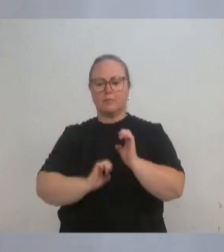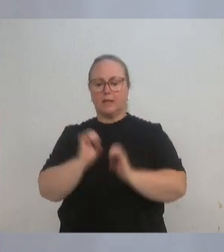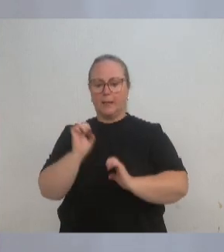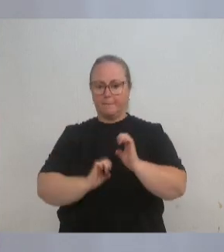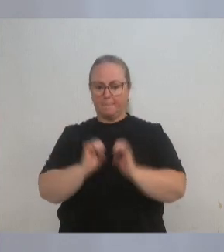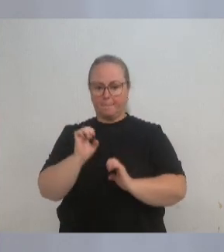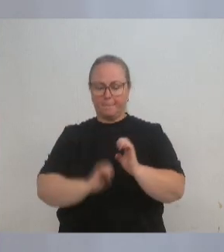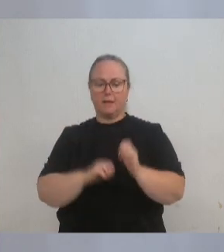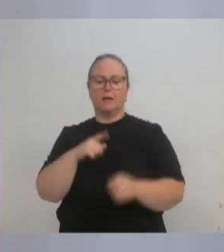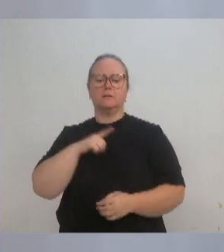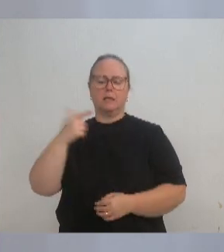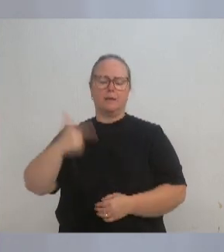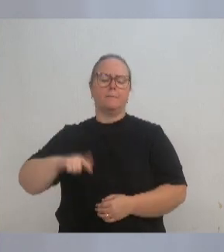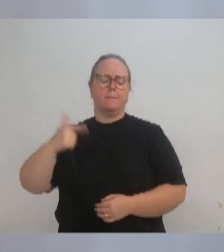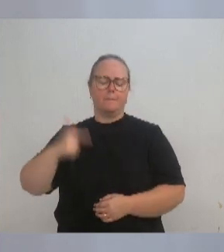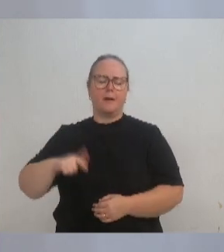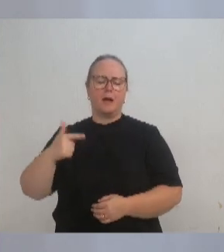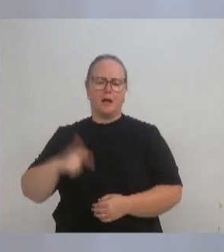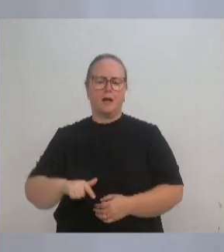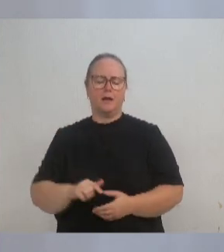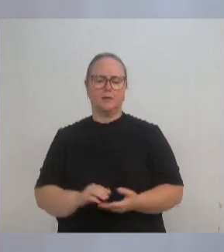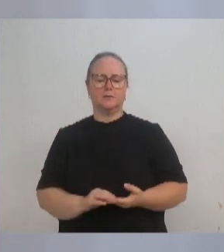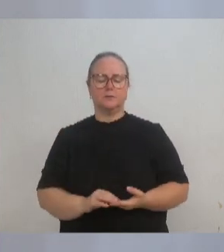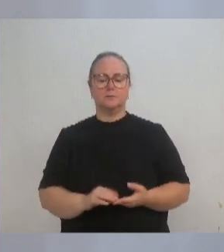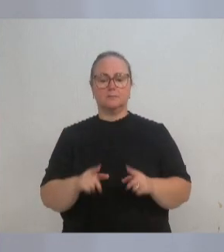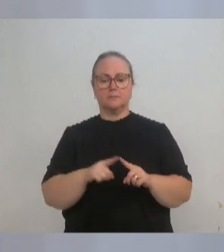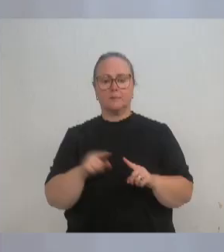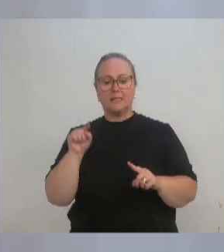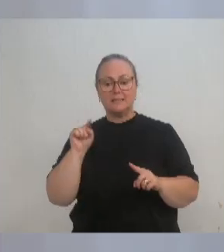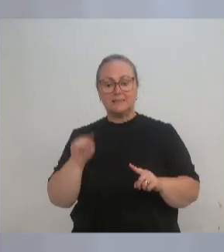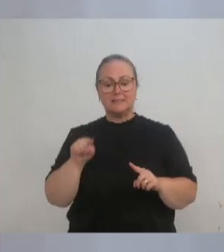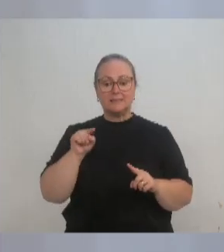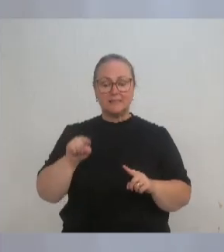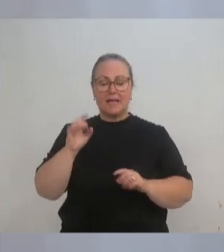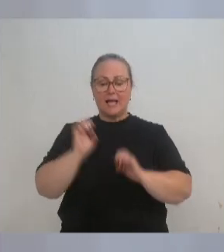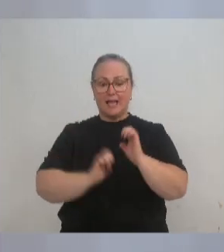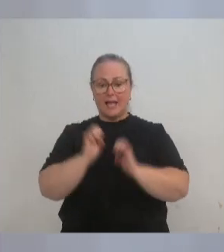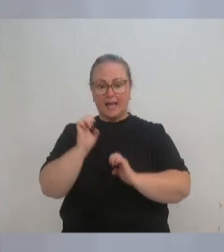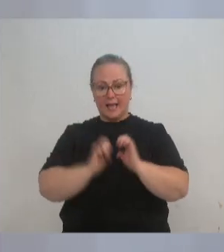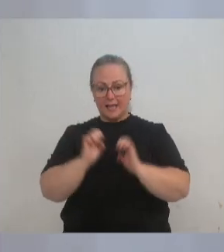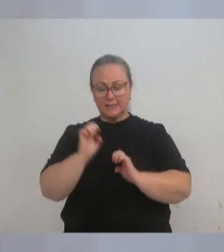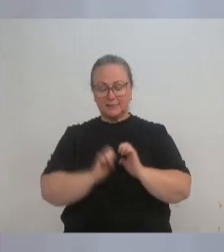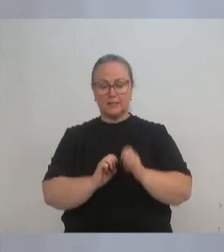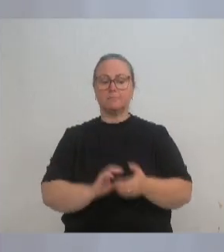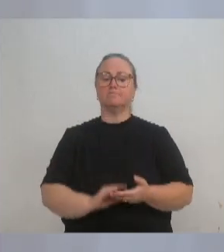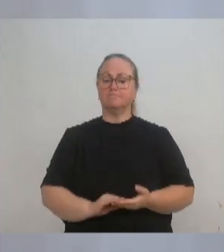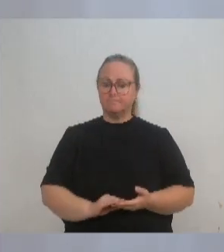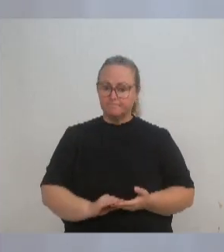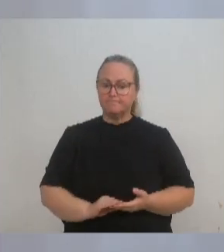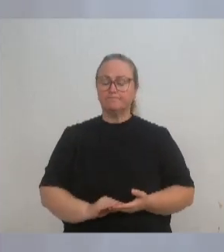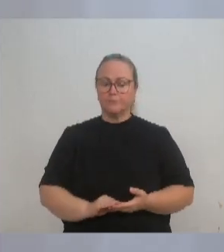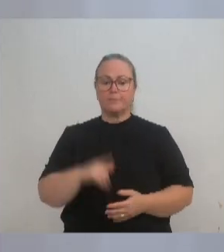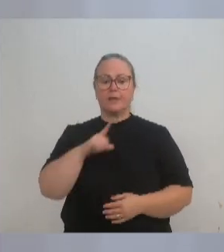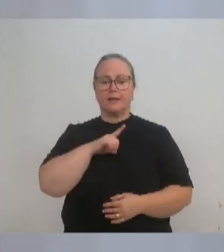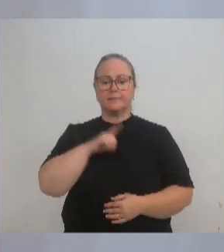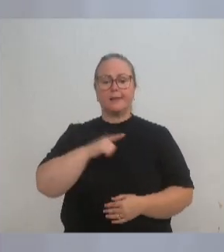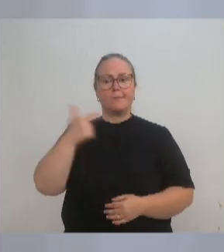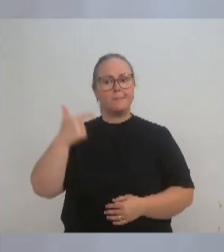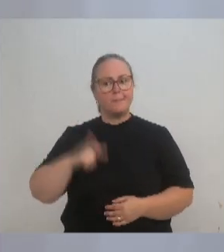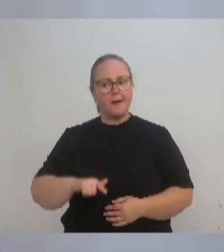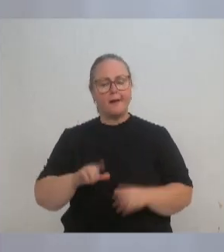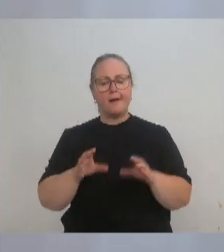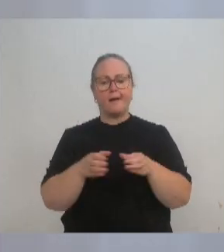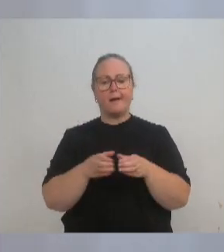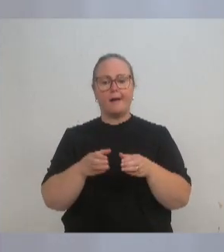mais empresas na cidade de Blumenau, mas essa empresa em específico tem um cunho maior, tem uma